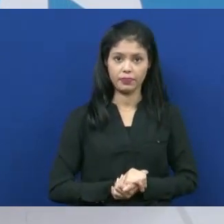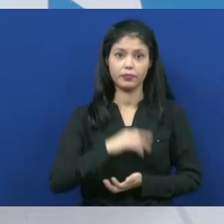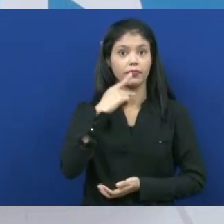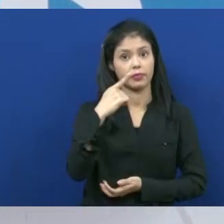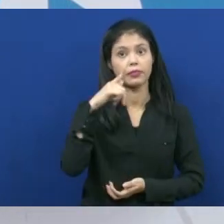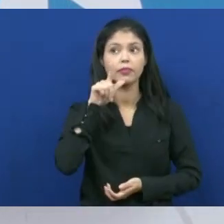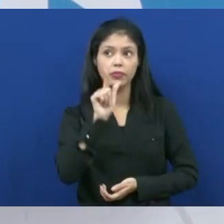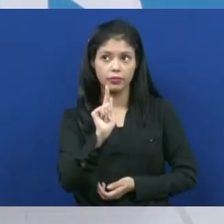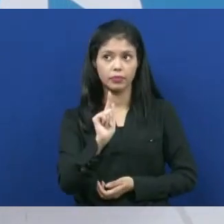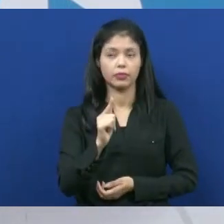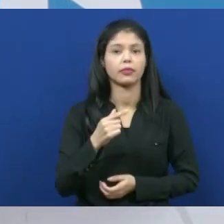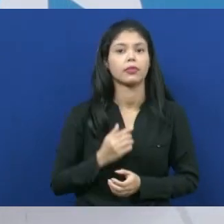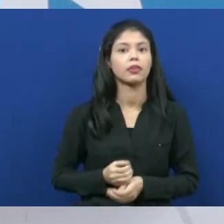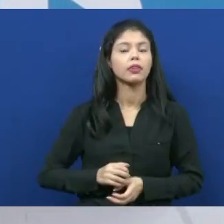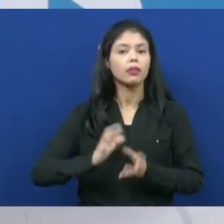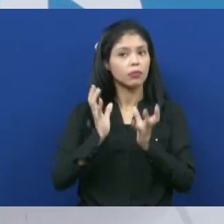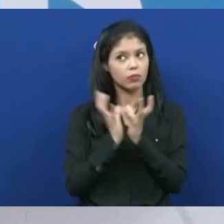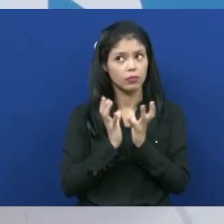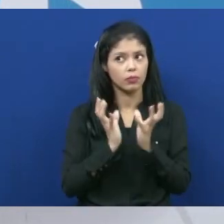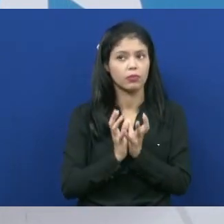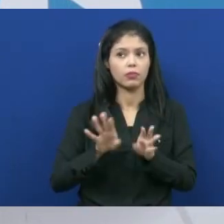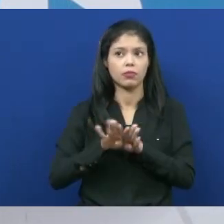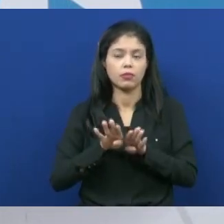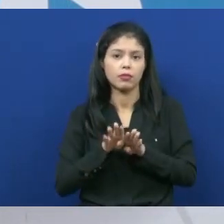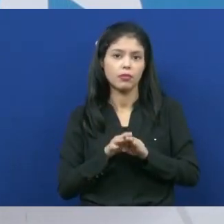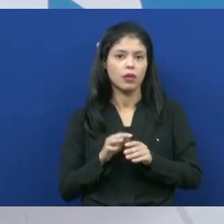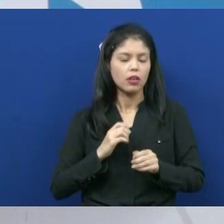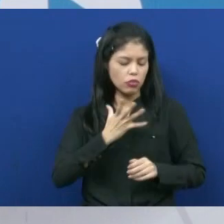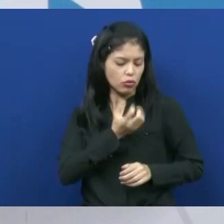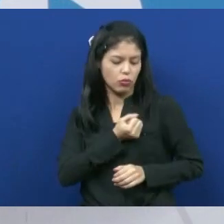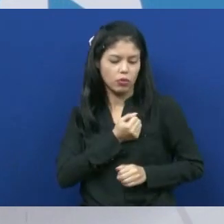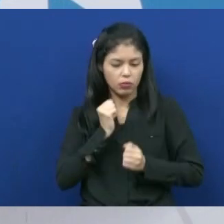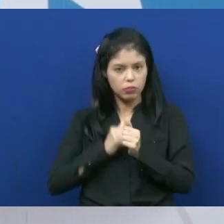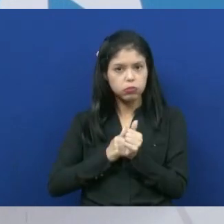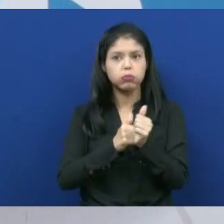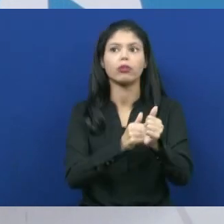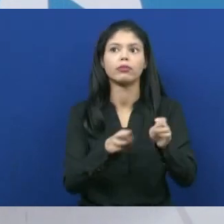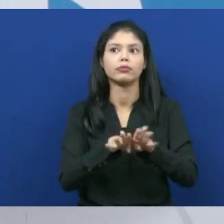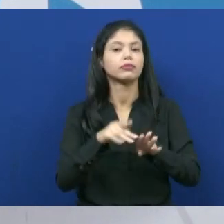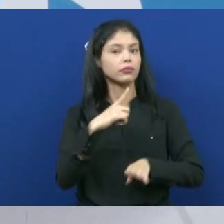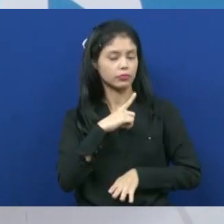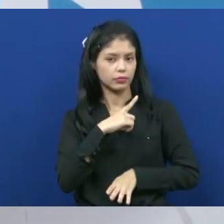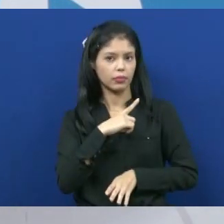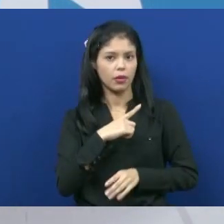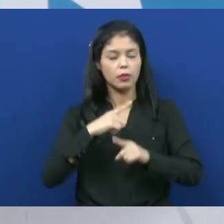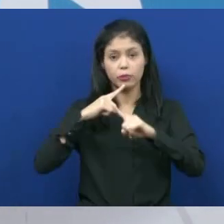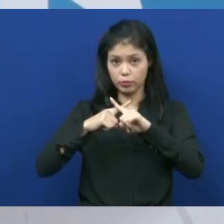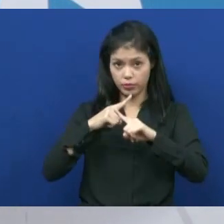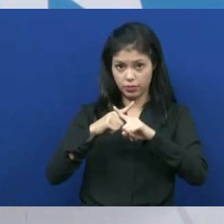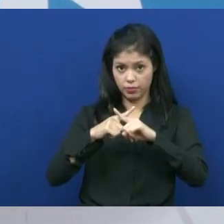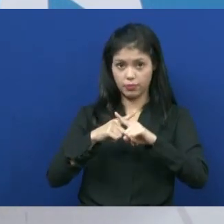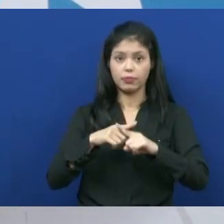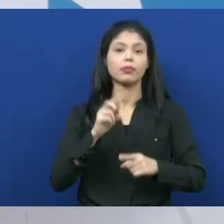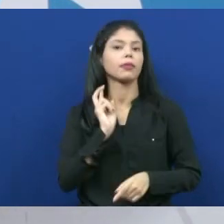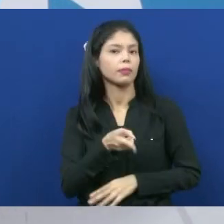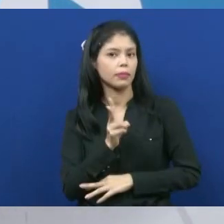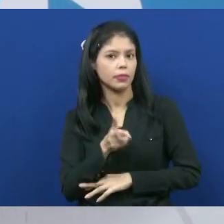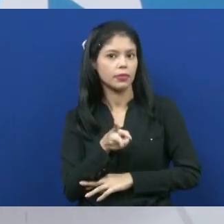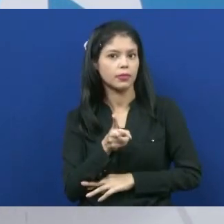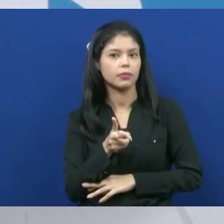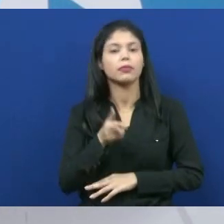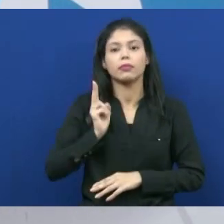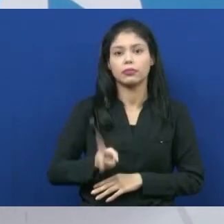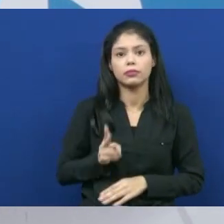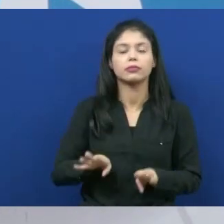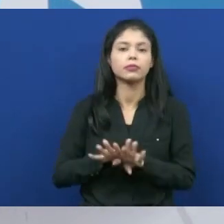A progressão geométrica é um conjunto ordenado de números em que, multiplicando uma mesma constante a